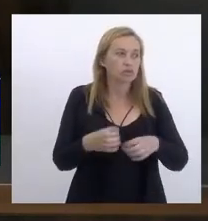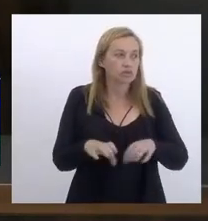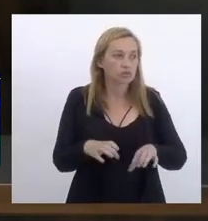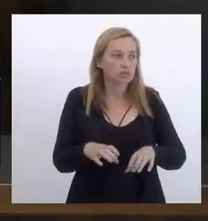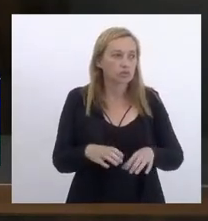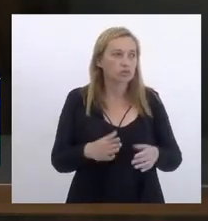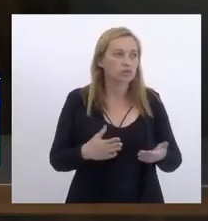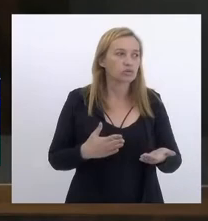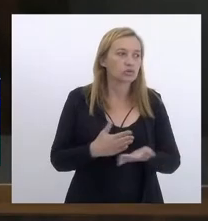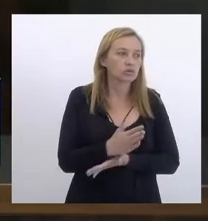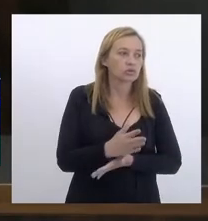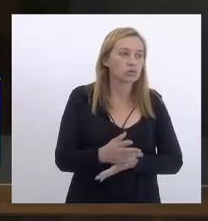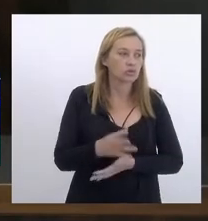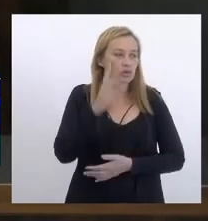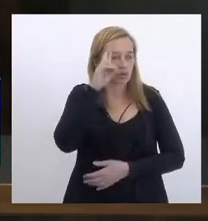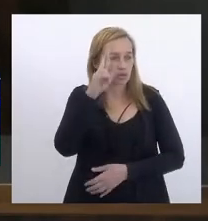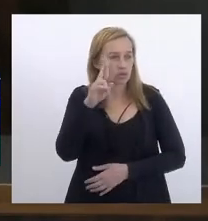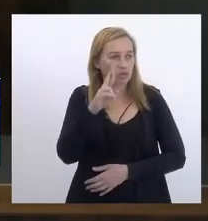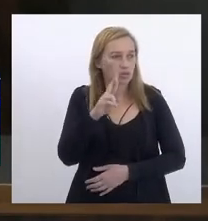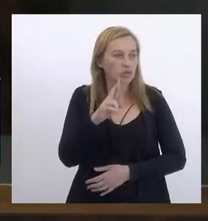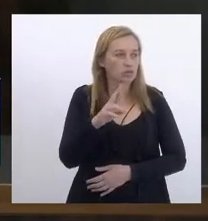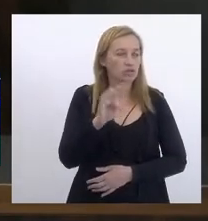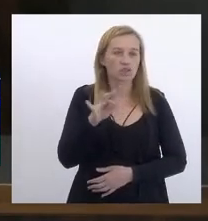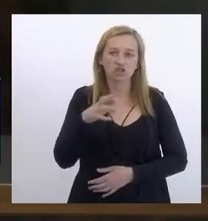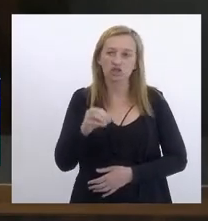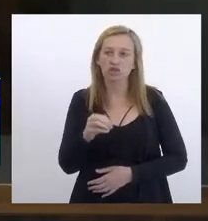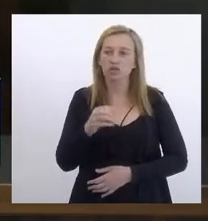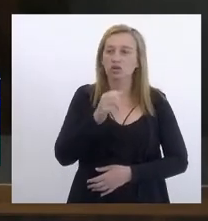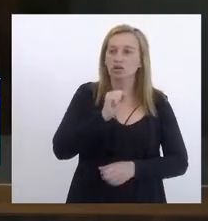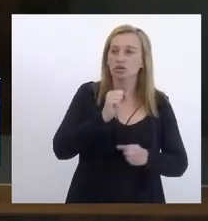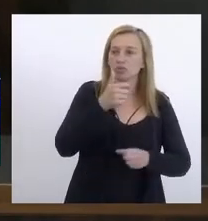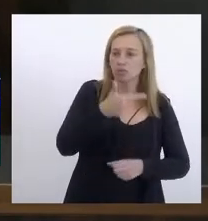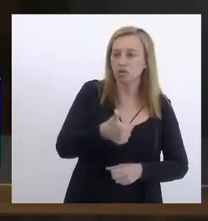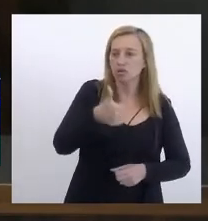de formação de sargento realizado no ano de 1992